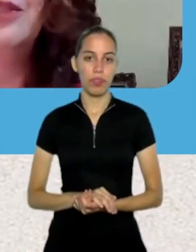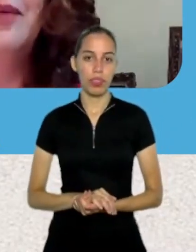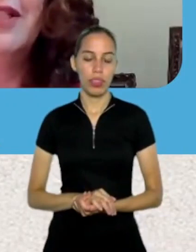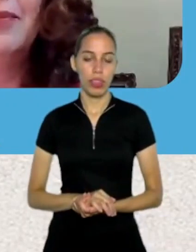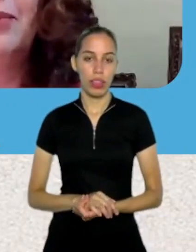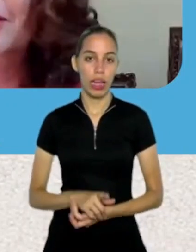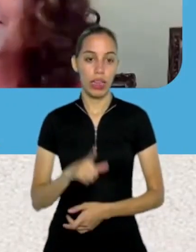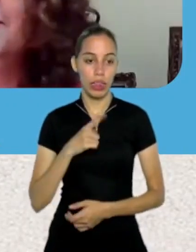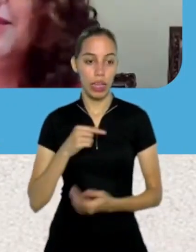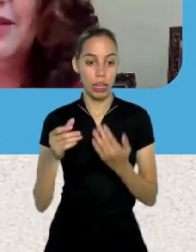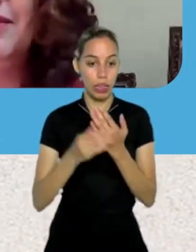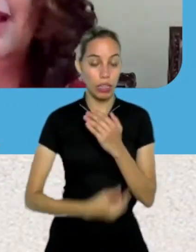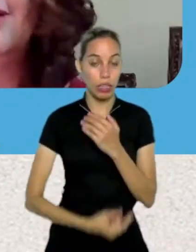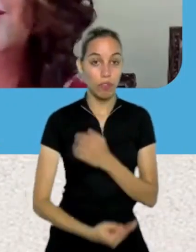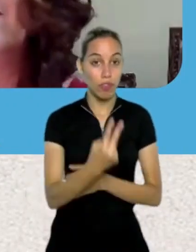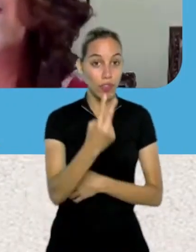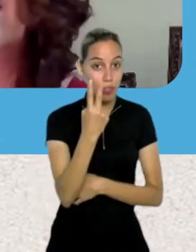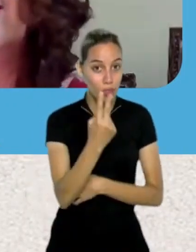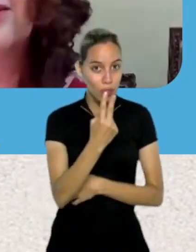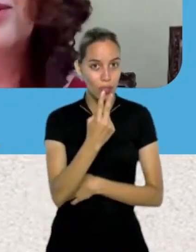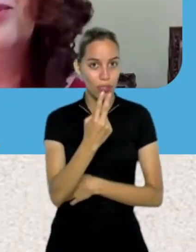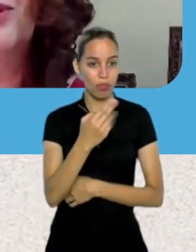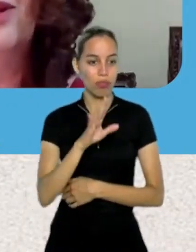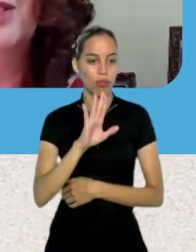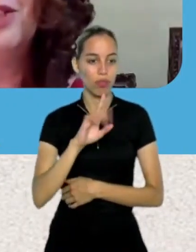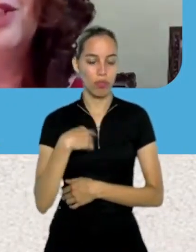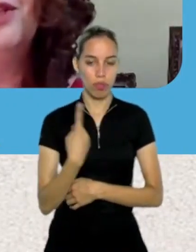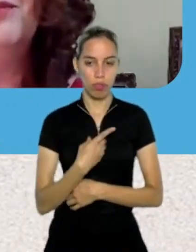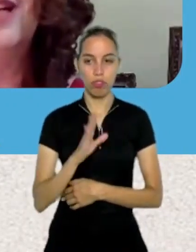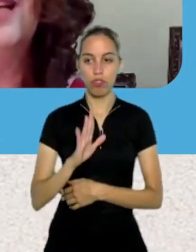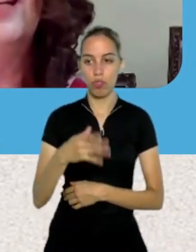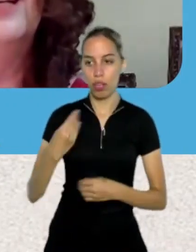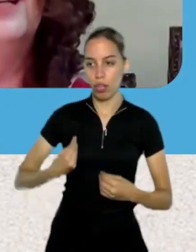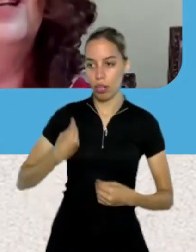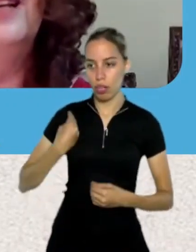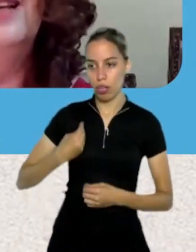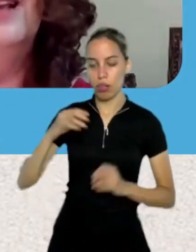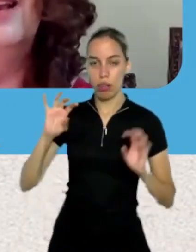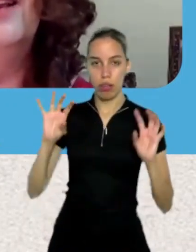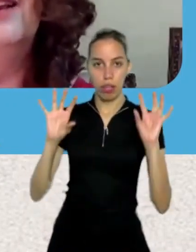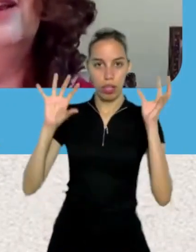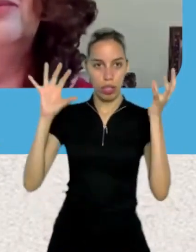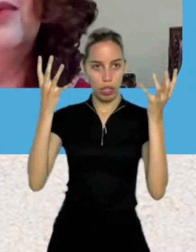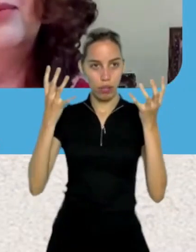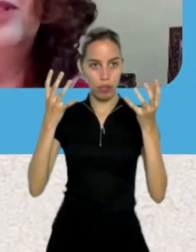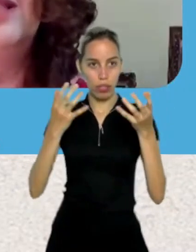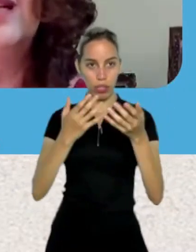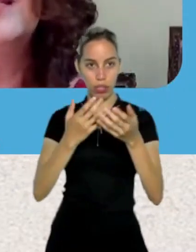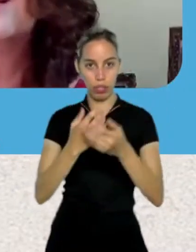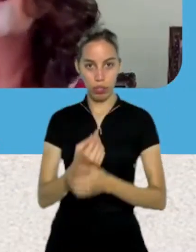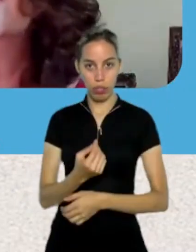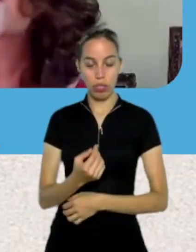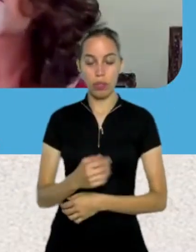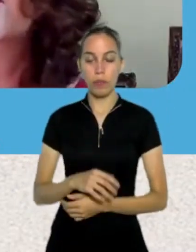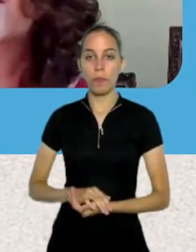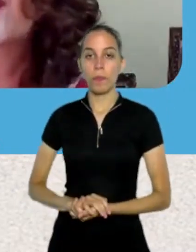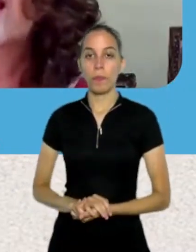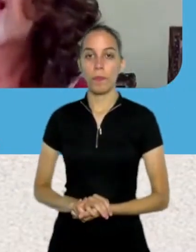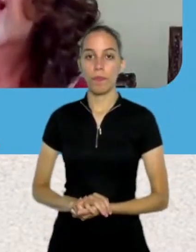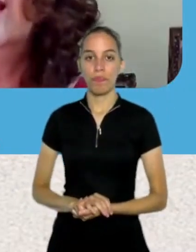livros, a gente participou de eventos também, como coletivo, né? E é muito